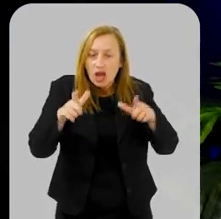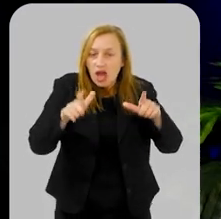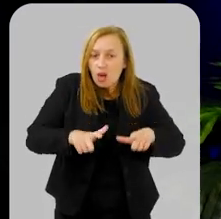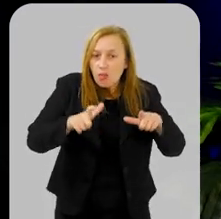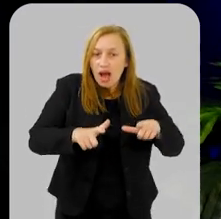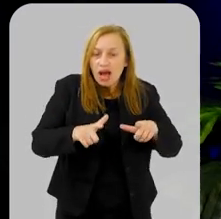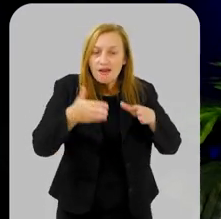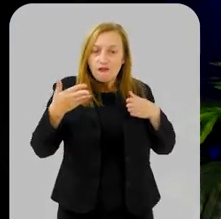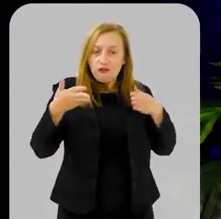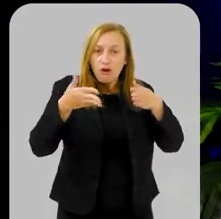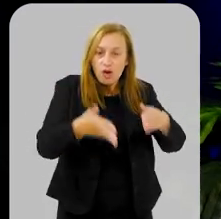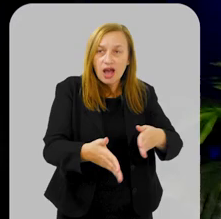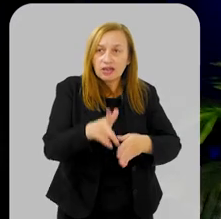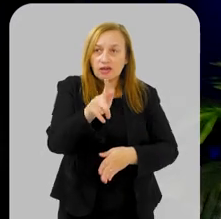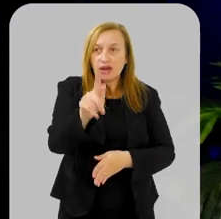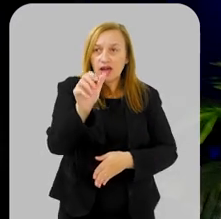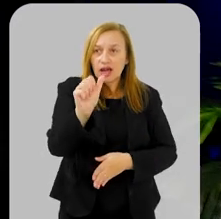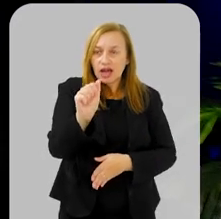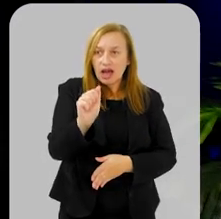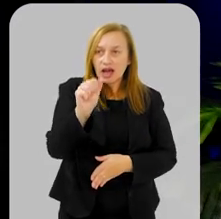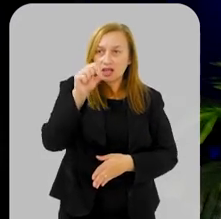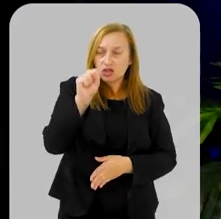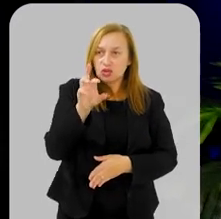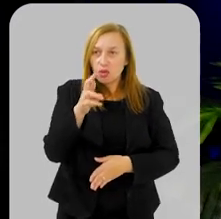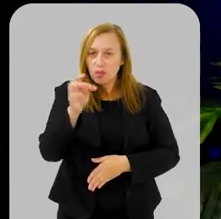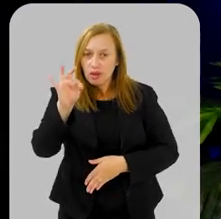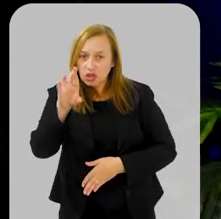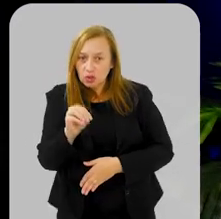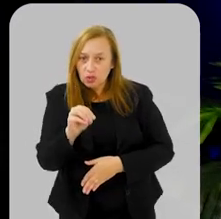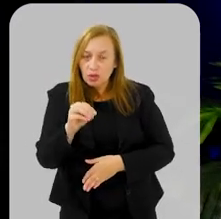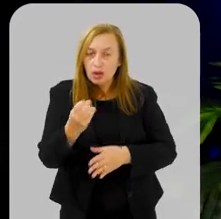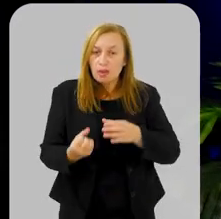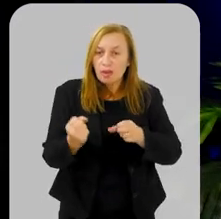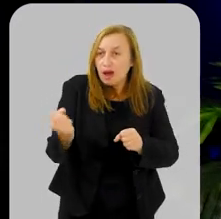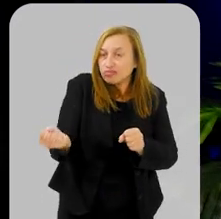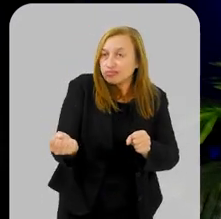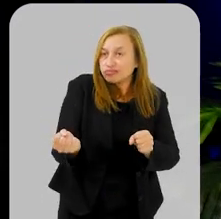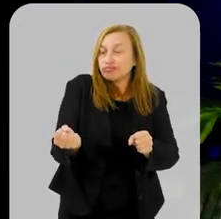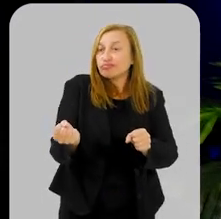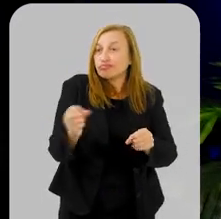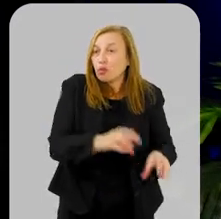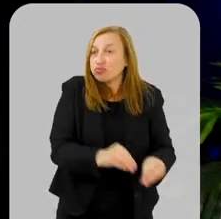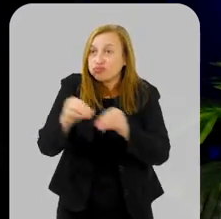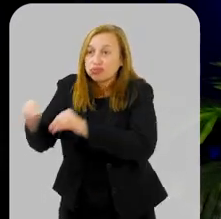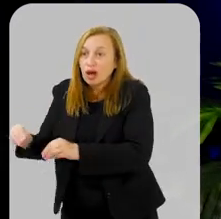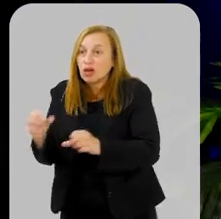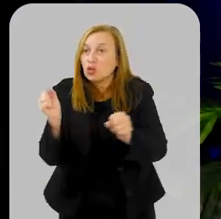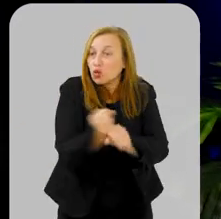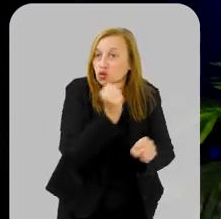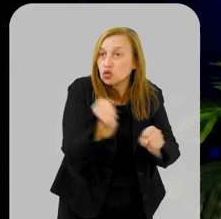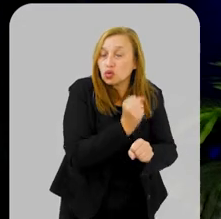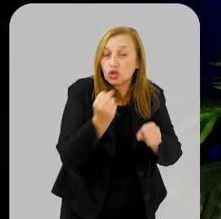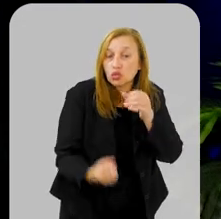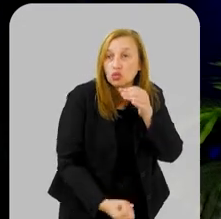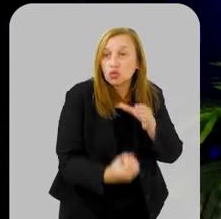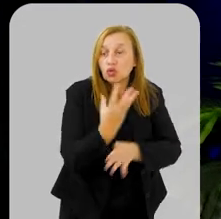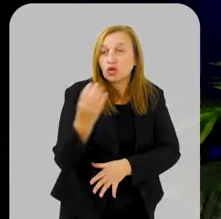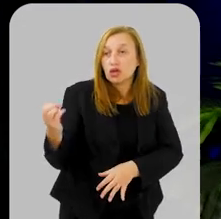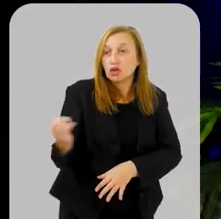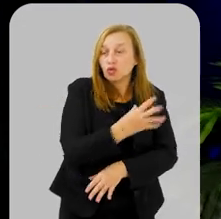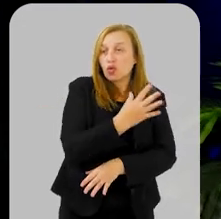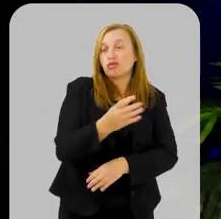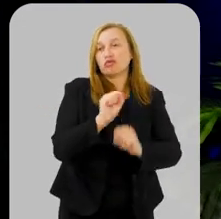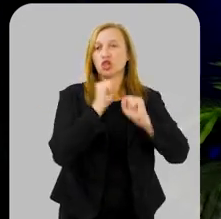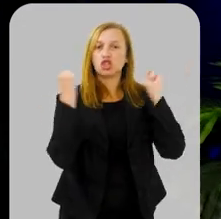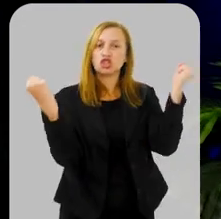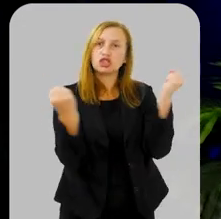específica, que está todo mundo chamando de gasômetro, para se projetar e construir um novo estádio. E não seria só, sob o ponto de vista